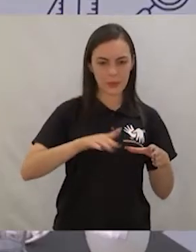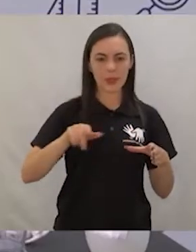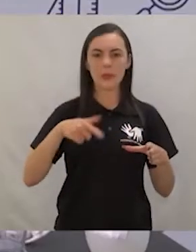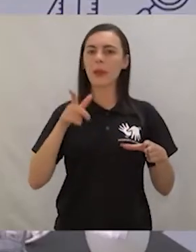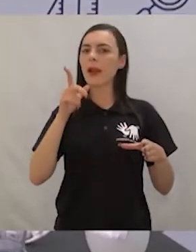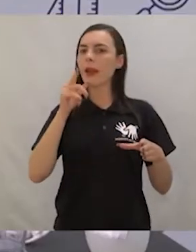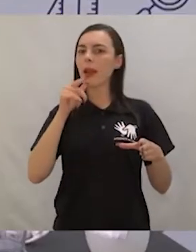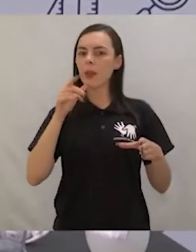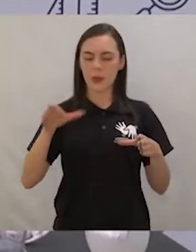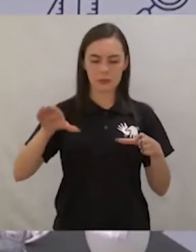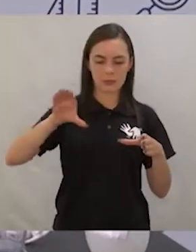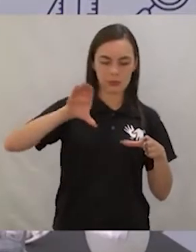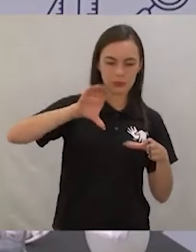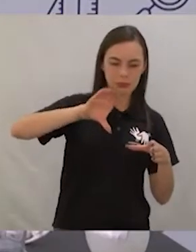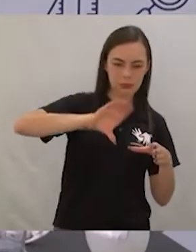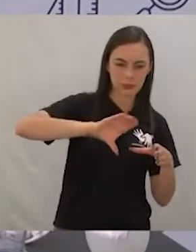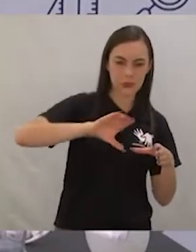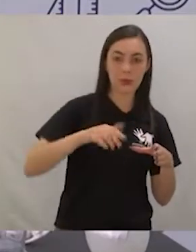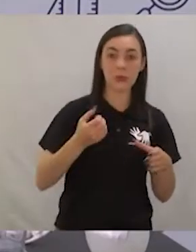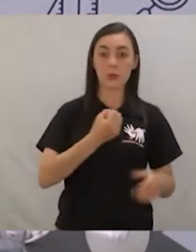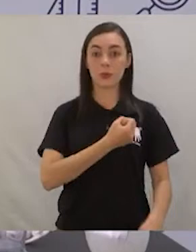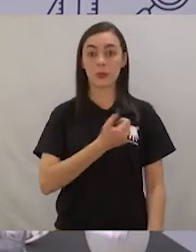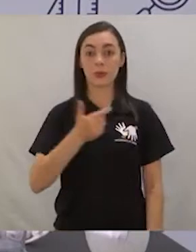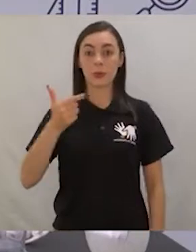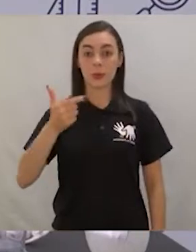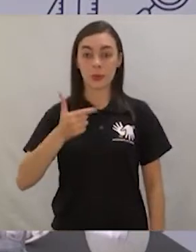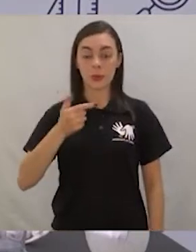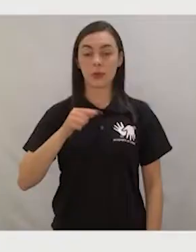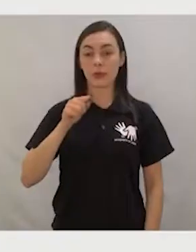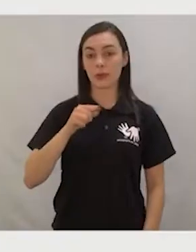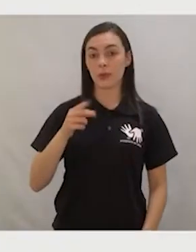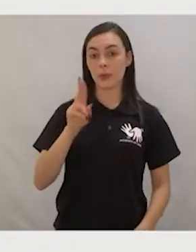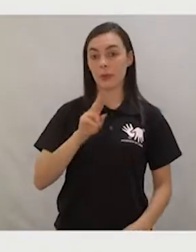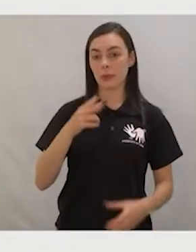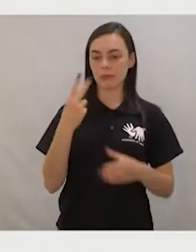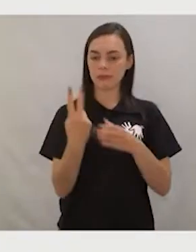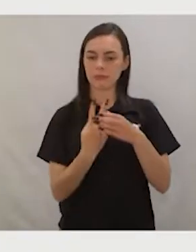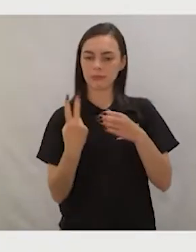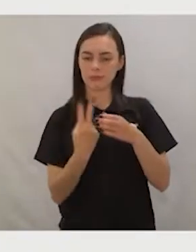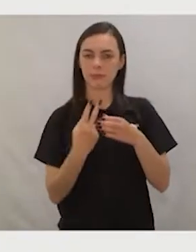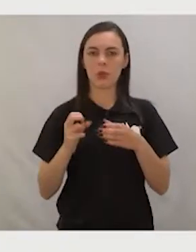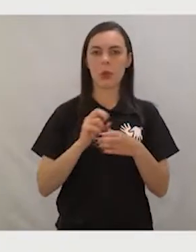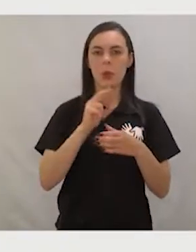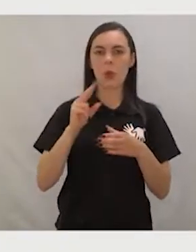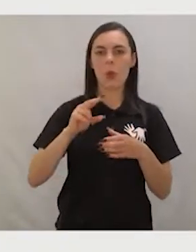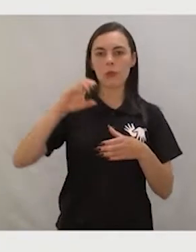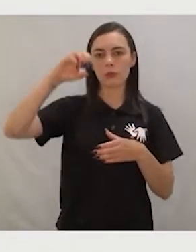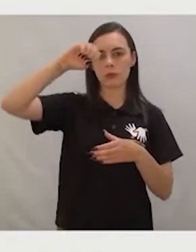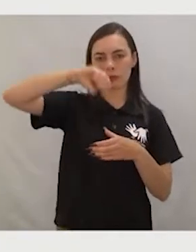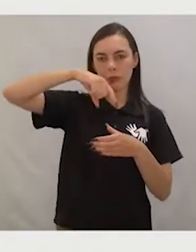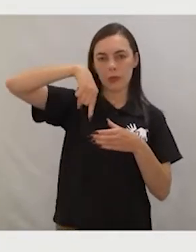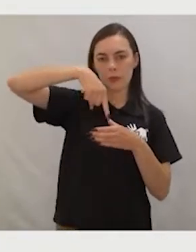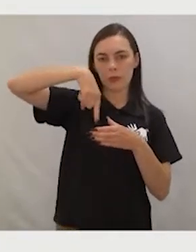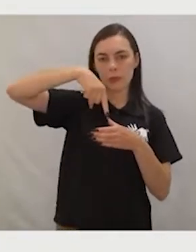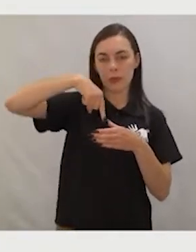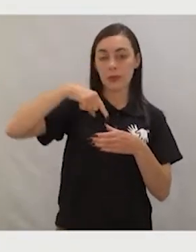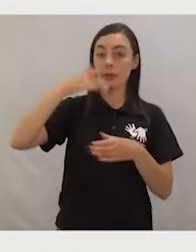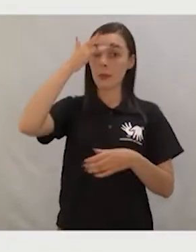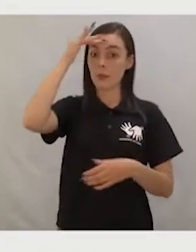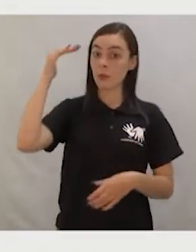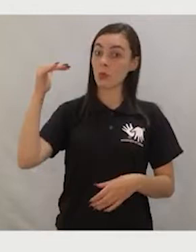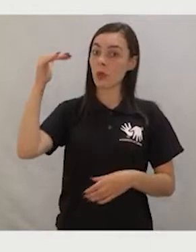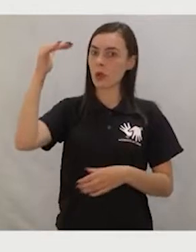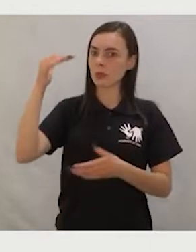com água, certo? E aí depois, o segundo passo, você vai colocar no liquidificador ou no mix. Lembrando que é sempre importante ter um